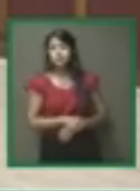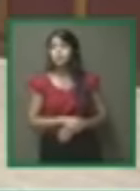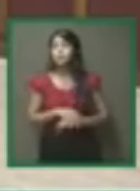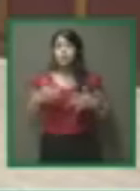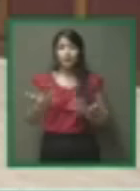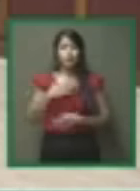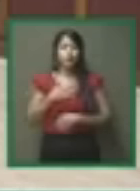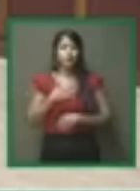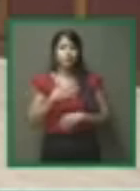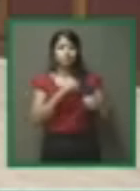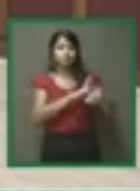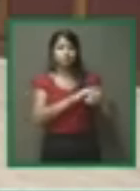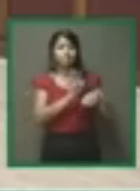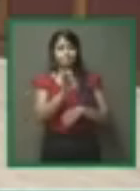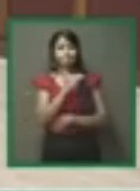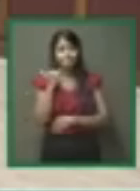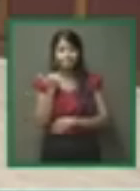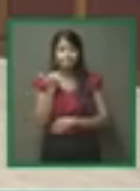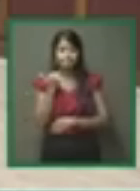O meu irmão que eu perdi recentemente.